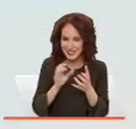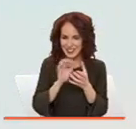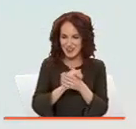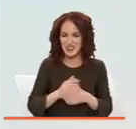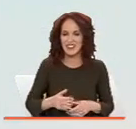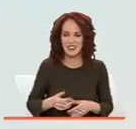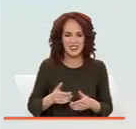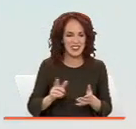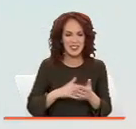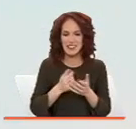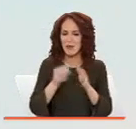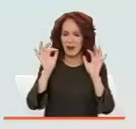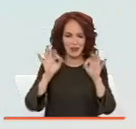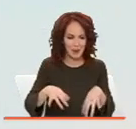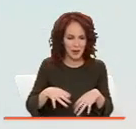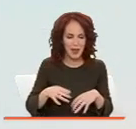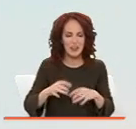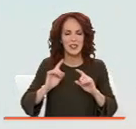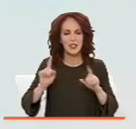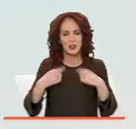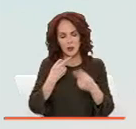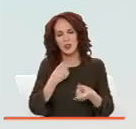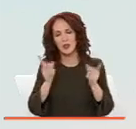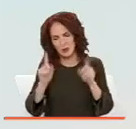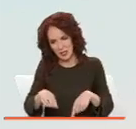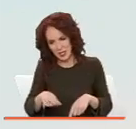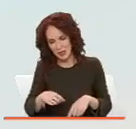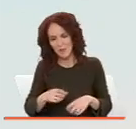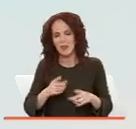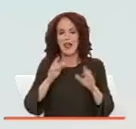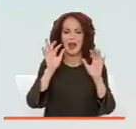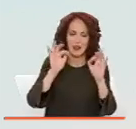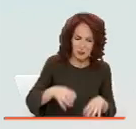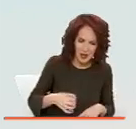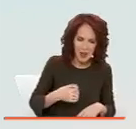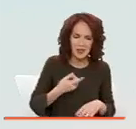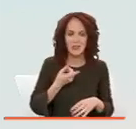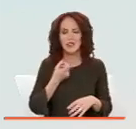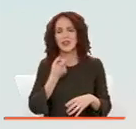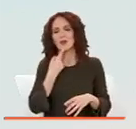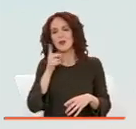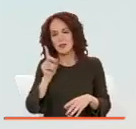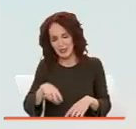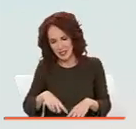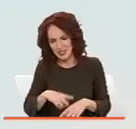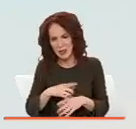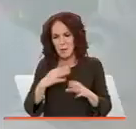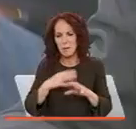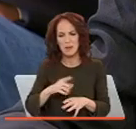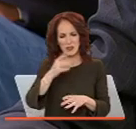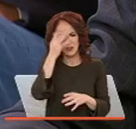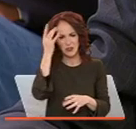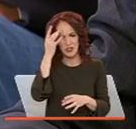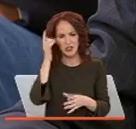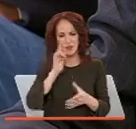Valeu a pena. Como? Valeu a pena ser exigente. Não me queixo. Claro. Não, não deve ter sido fácil para ela ser mulher de Alberto